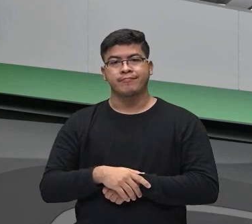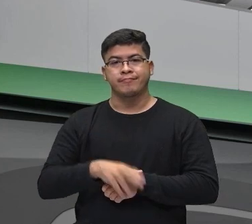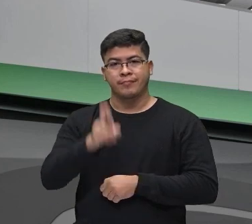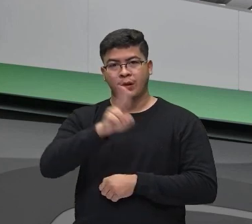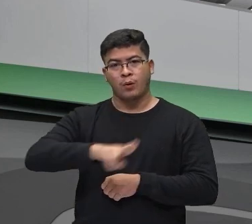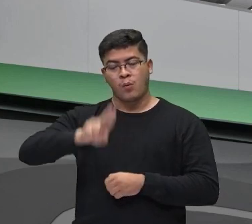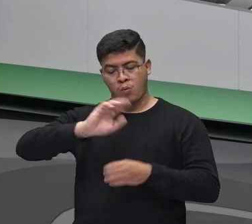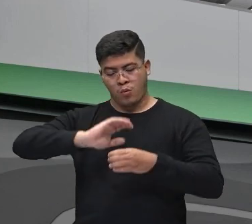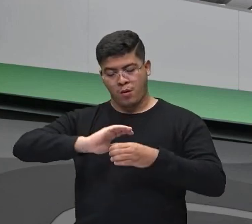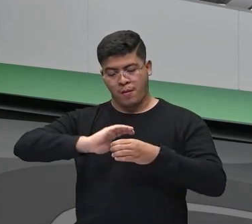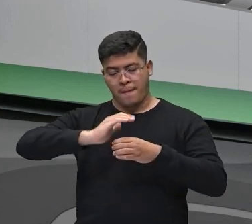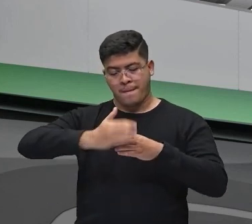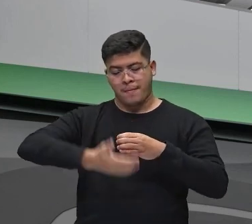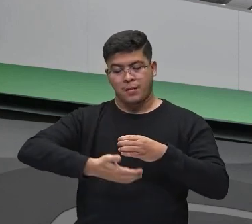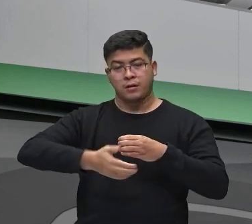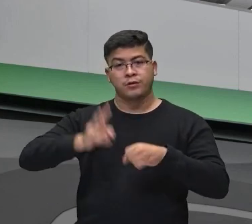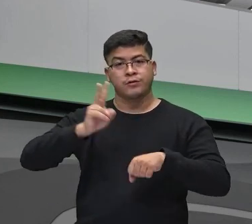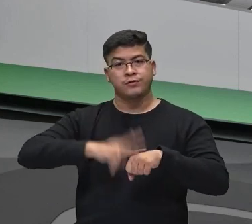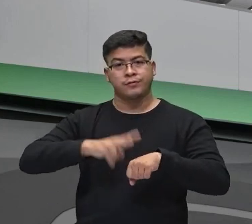paredes espelhadas.